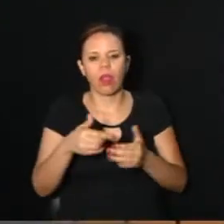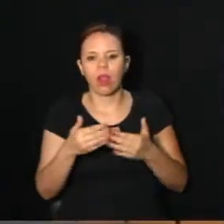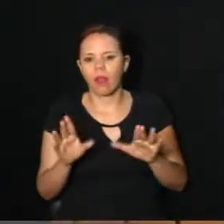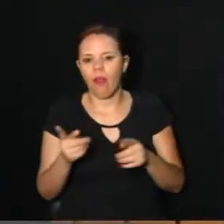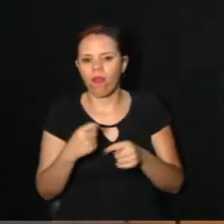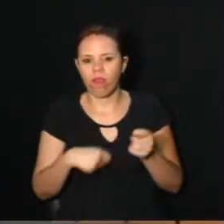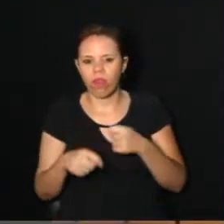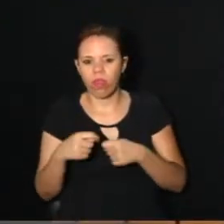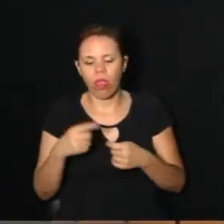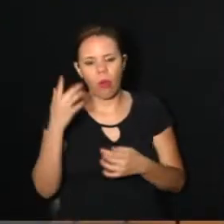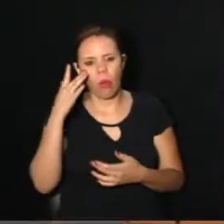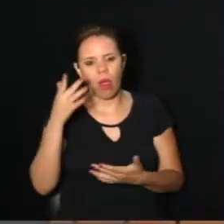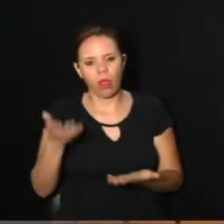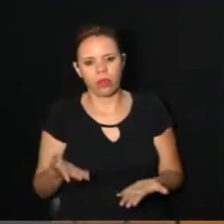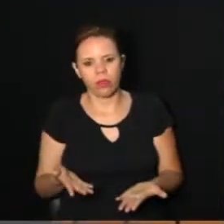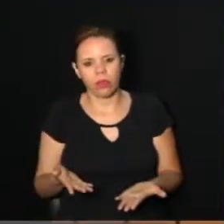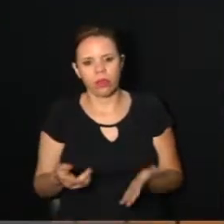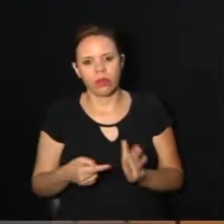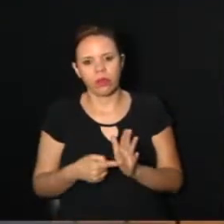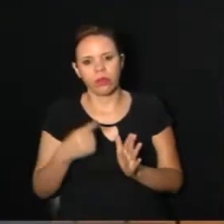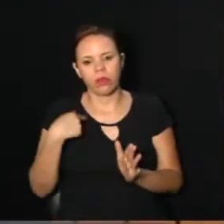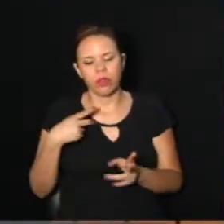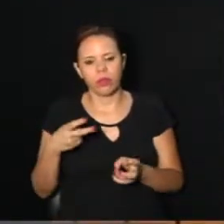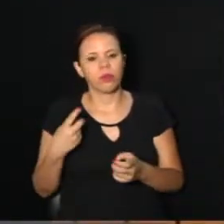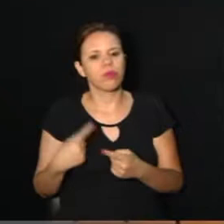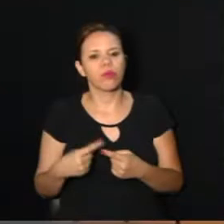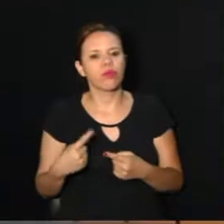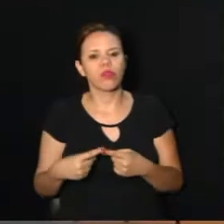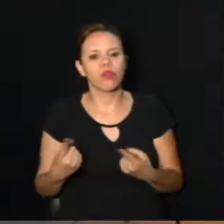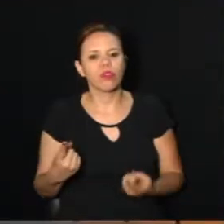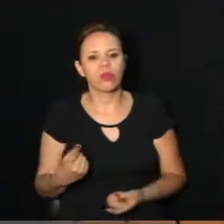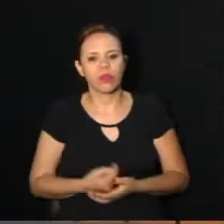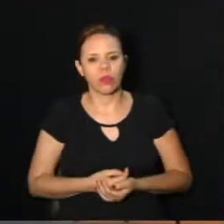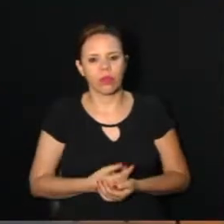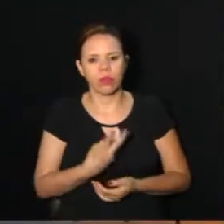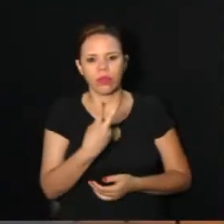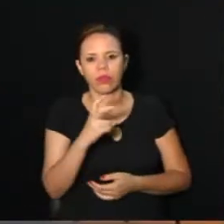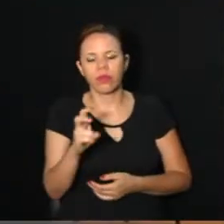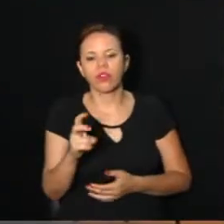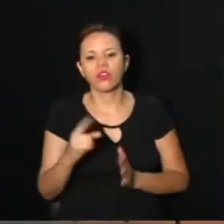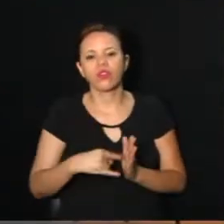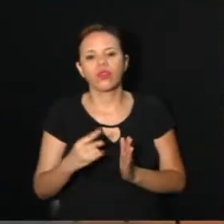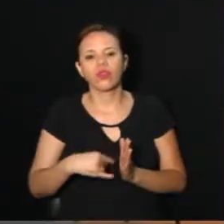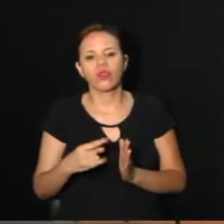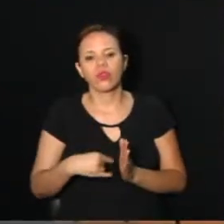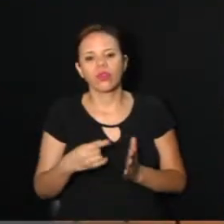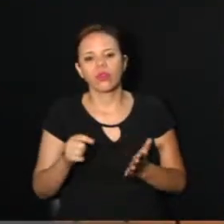esse viés. Por que 25 documentos para um alvará?